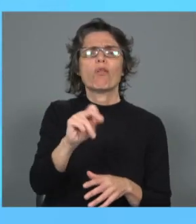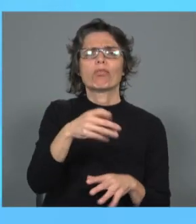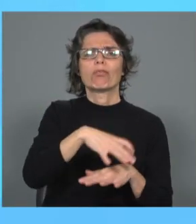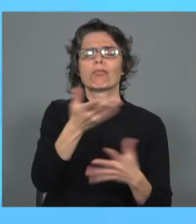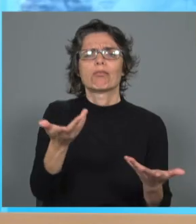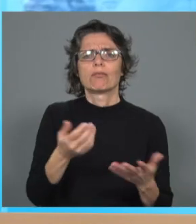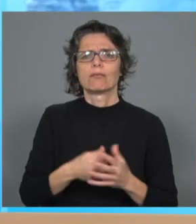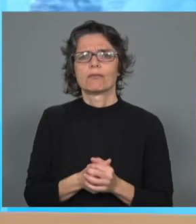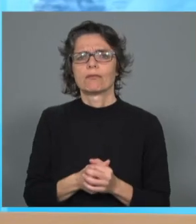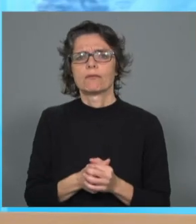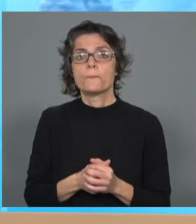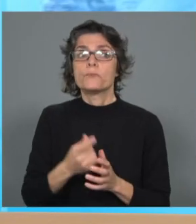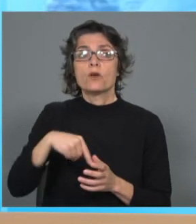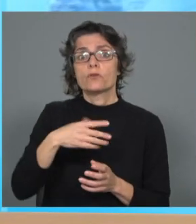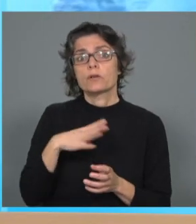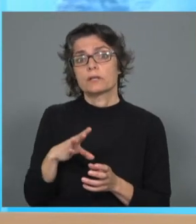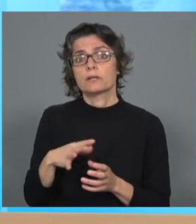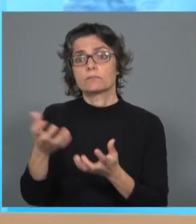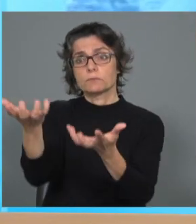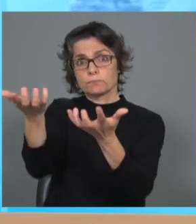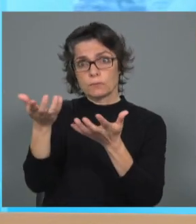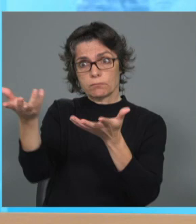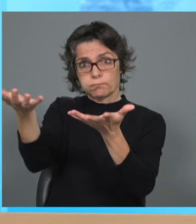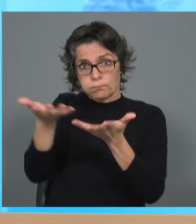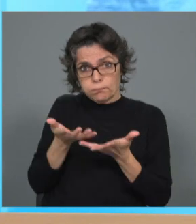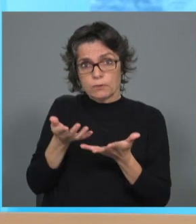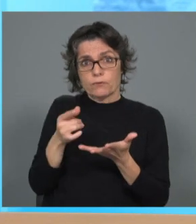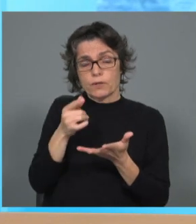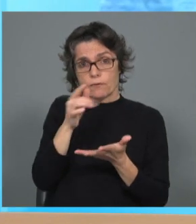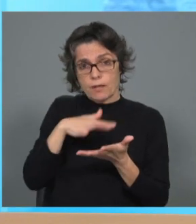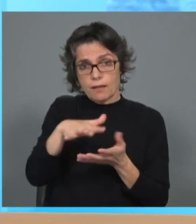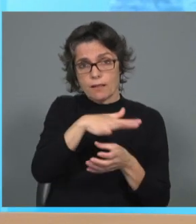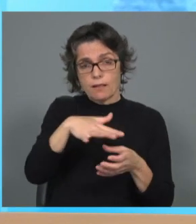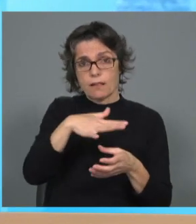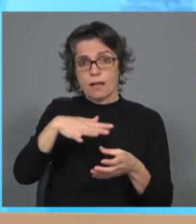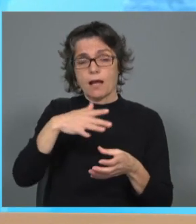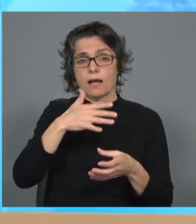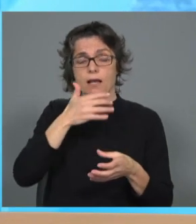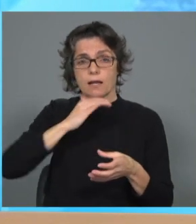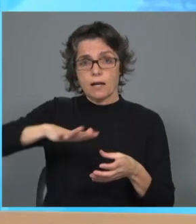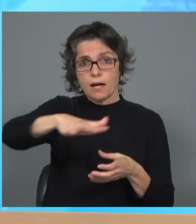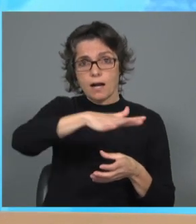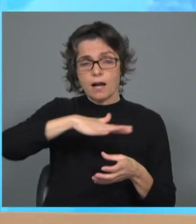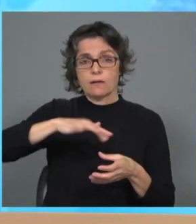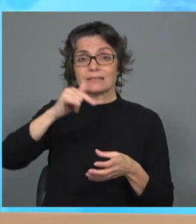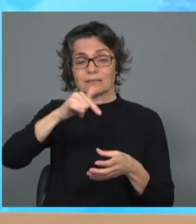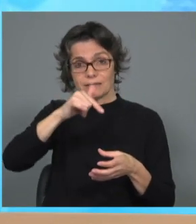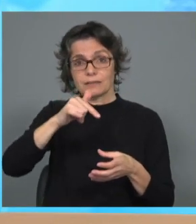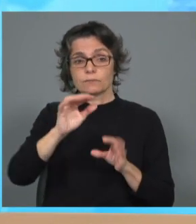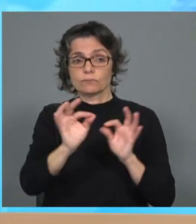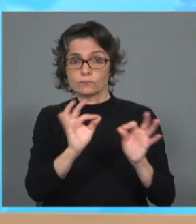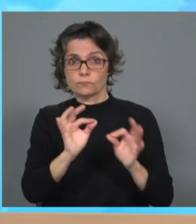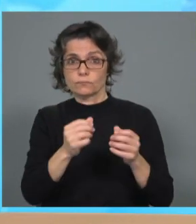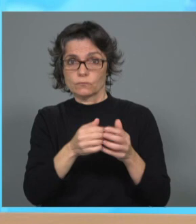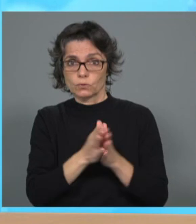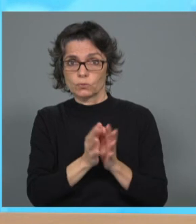nós queremos que eles sejam acolhidos na área da Arquidiocese, onde as dinâmicas instaladas o